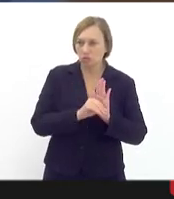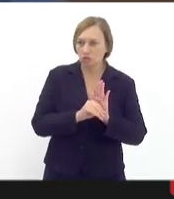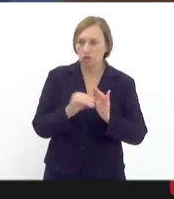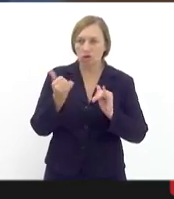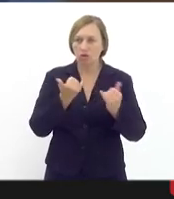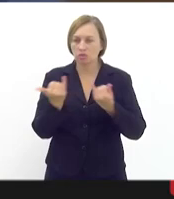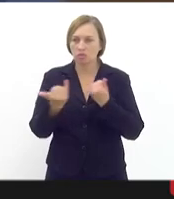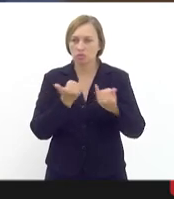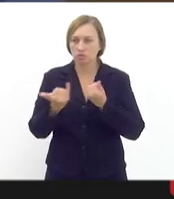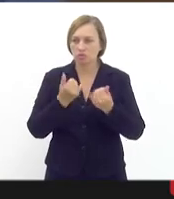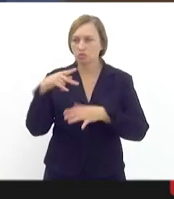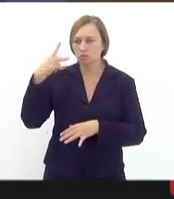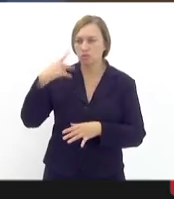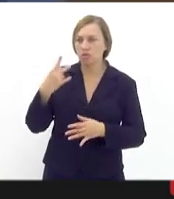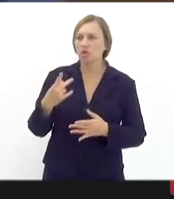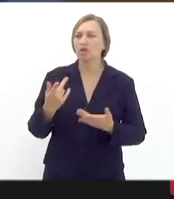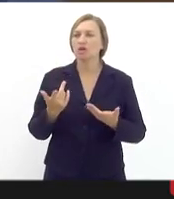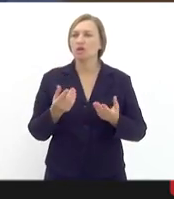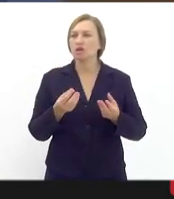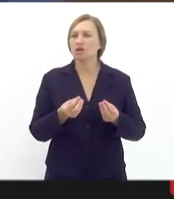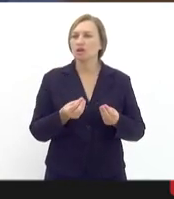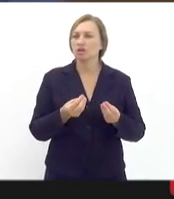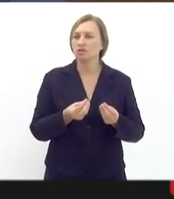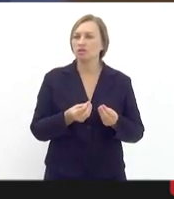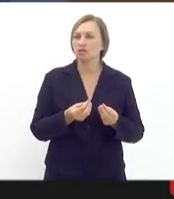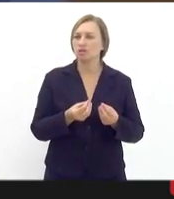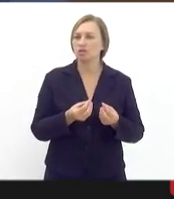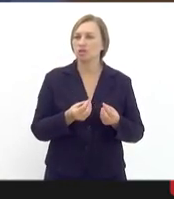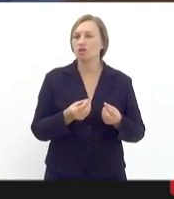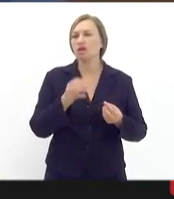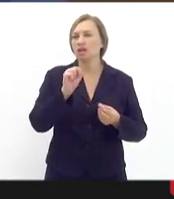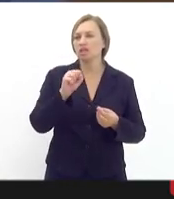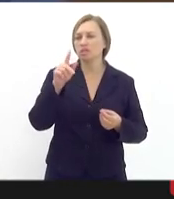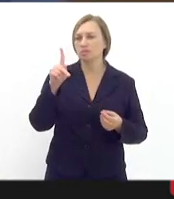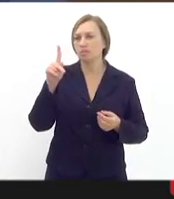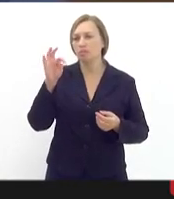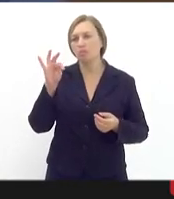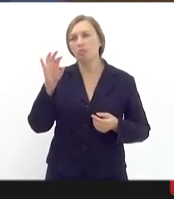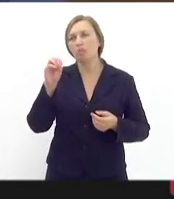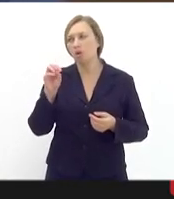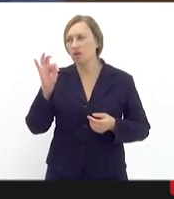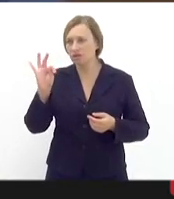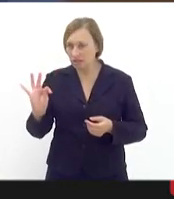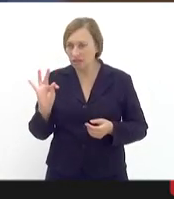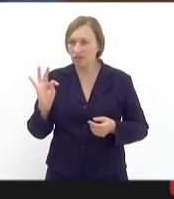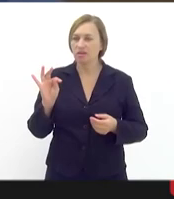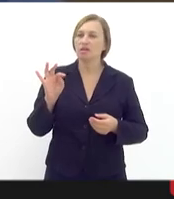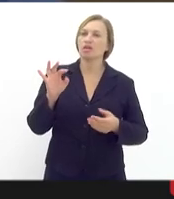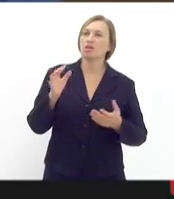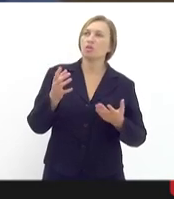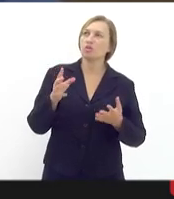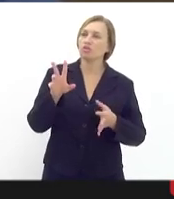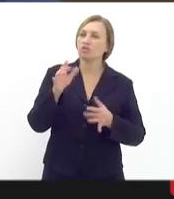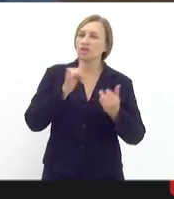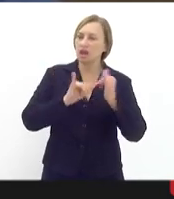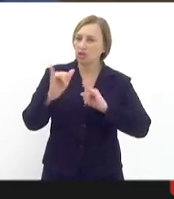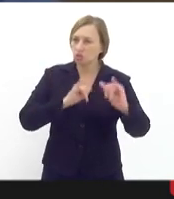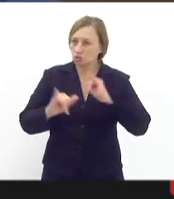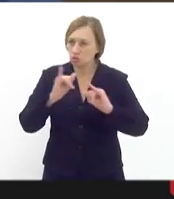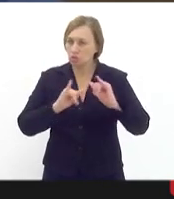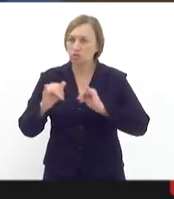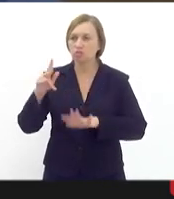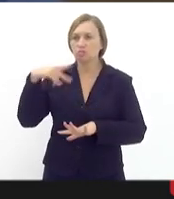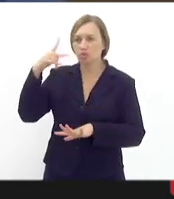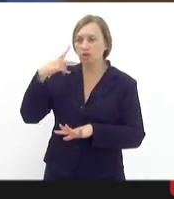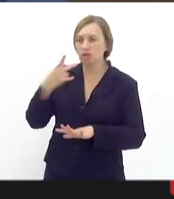Google feriu termos de uso do Spotify quando fez anúncio político numa plataforma que tem nas suas políticas